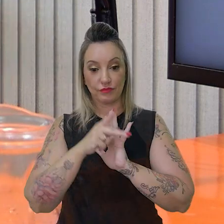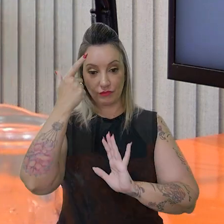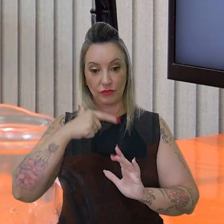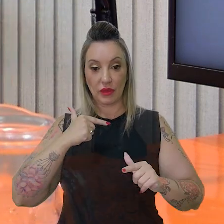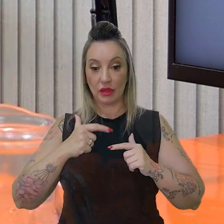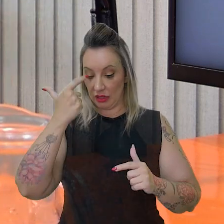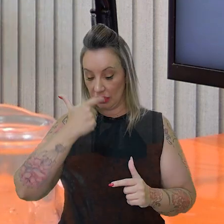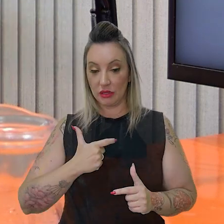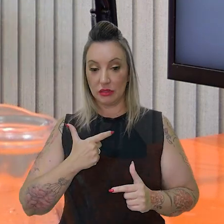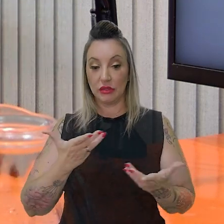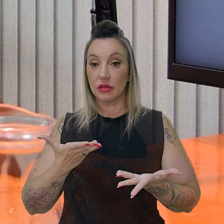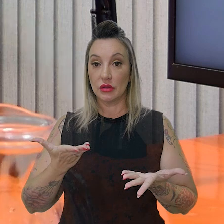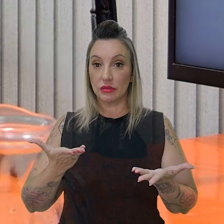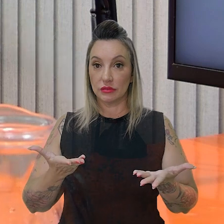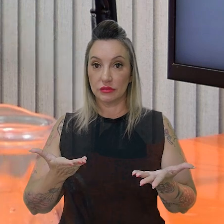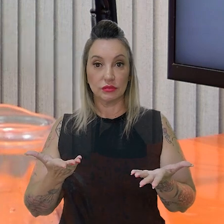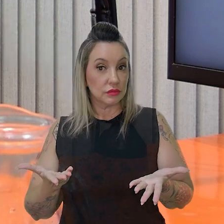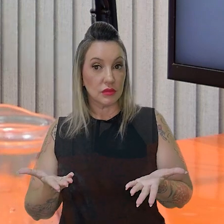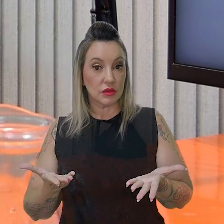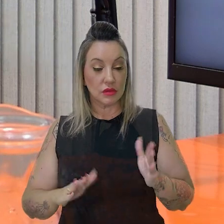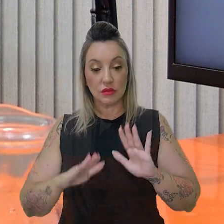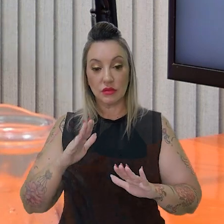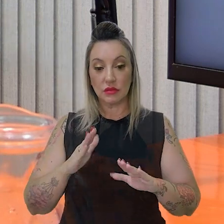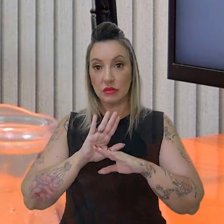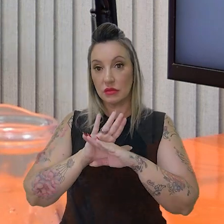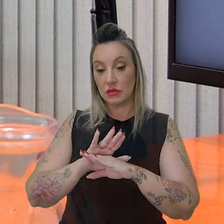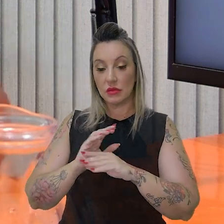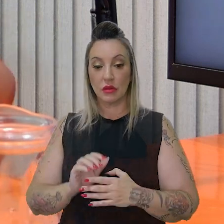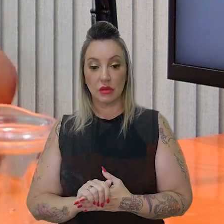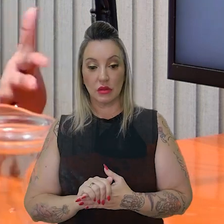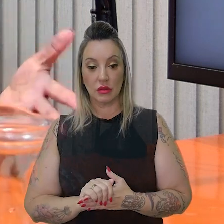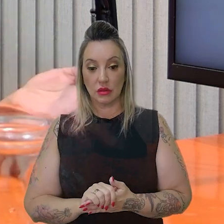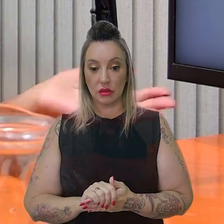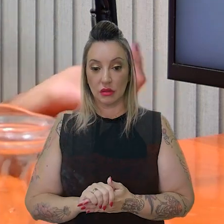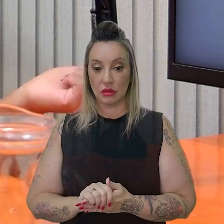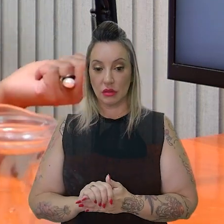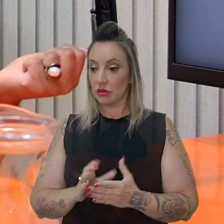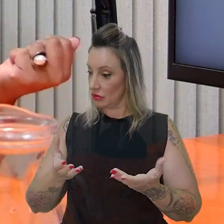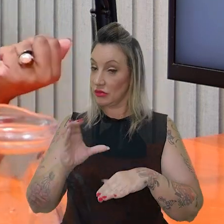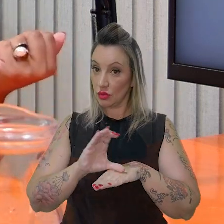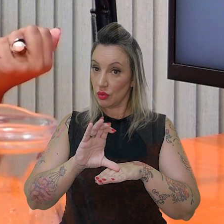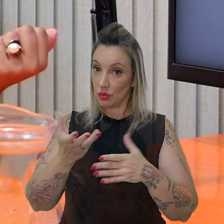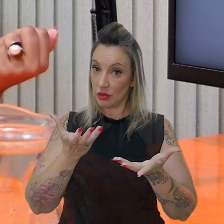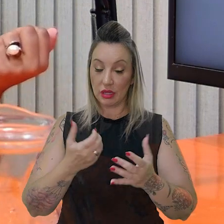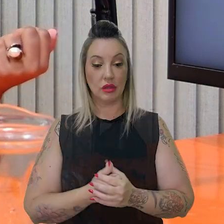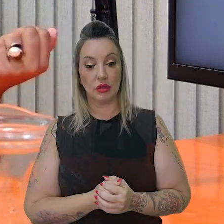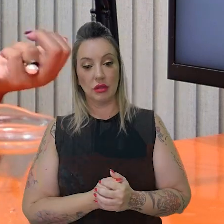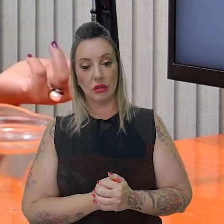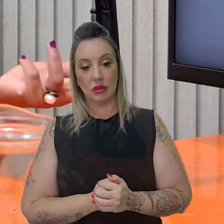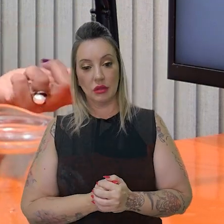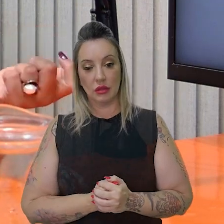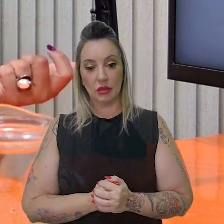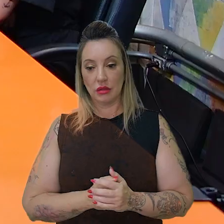imagem nesse momento eu estou aqui mas quem quiser me ajuda e tal ela falou assim não gostaria de dar um curso ah aí eu